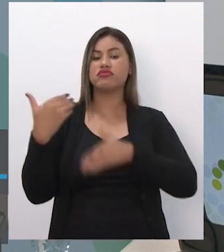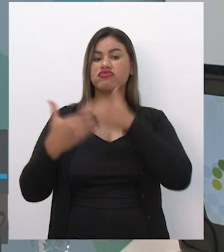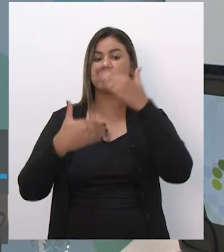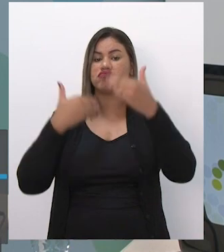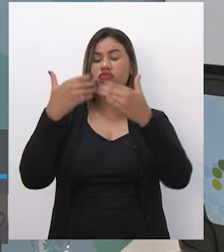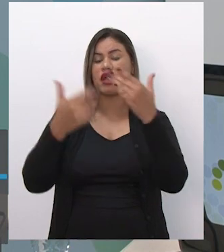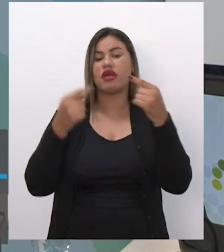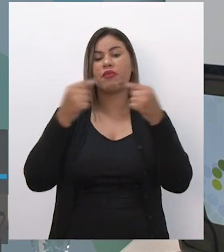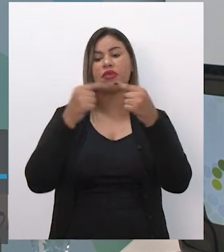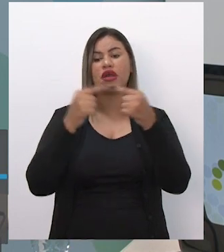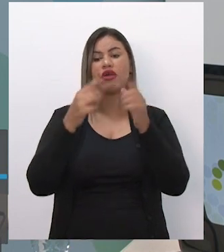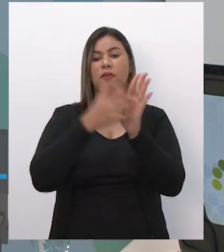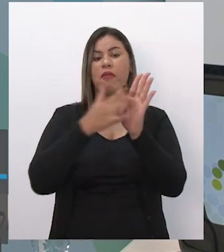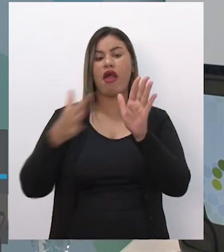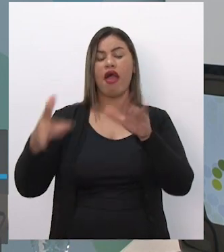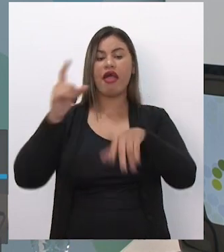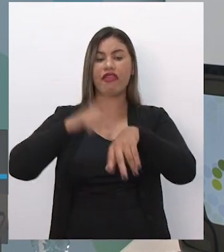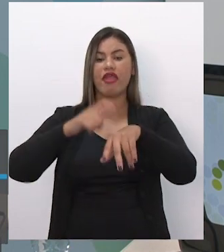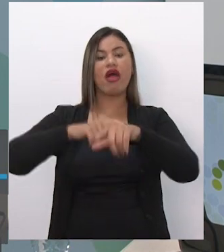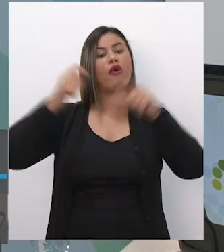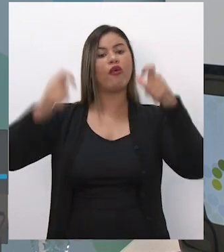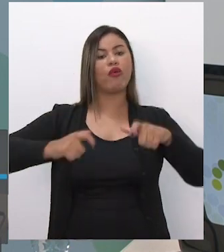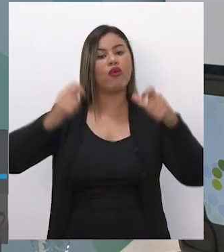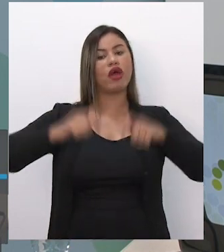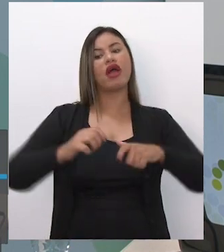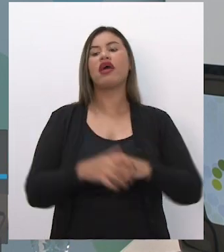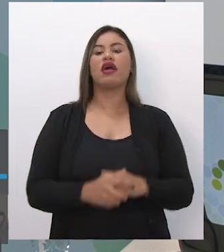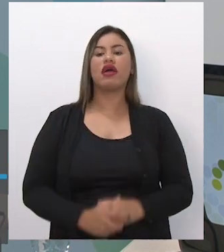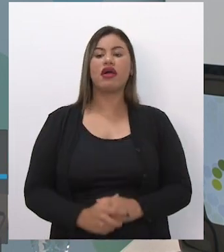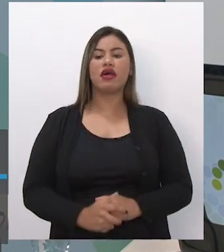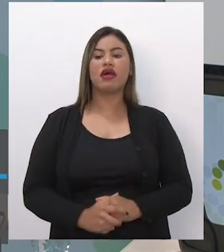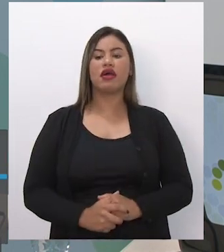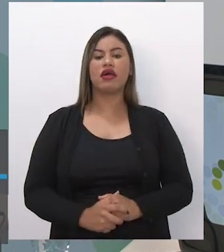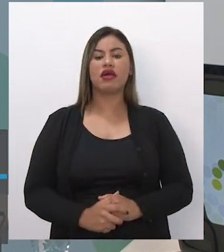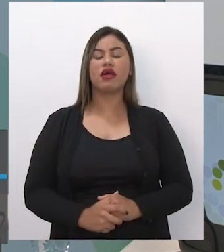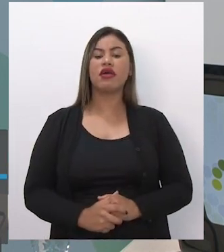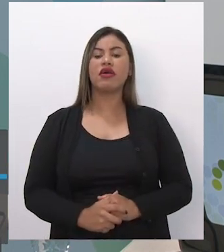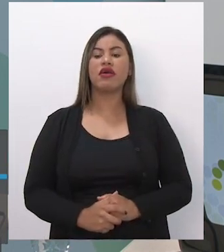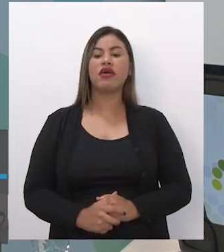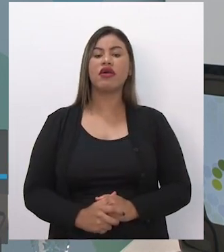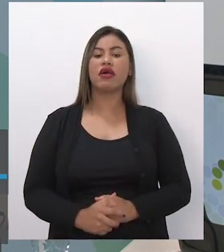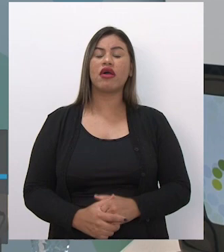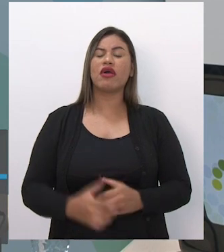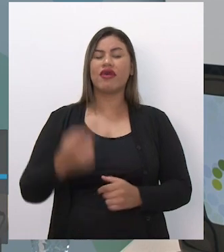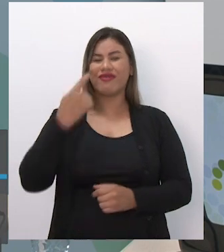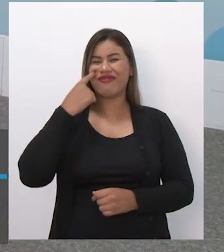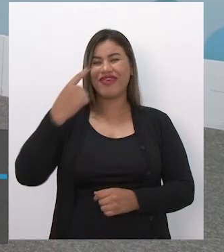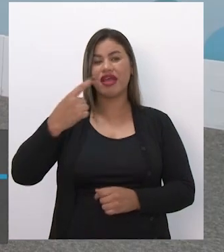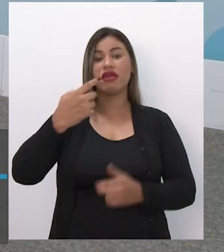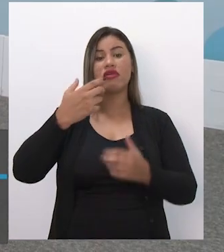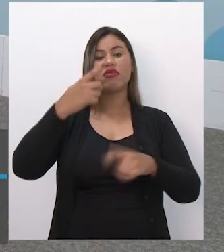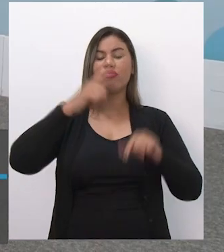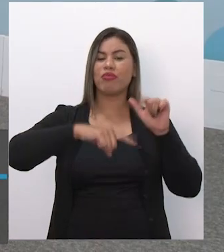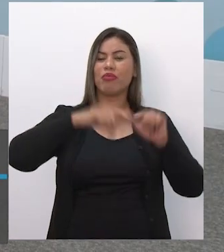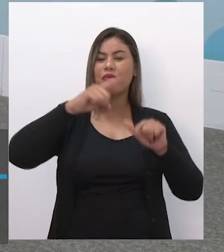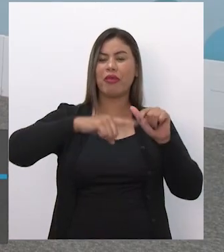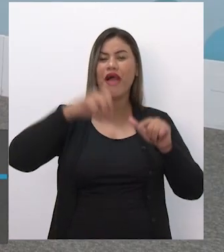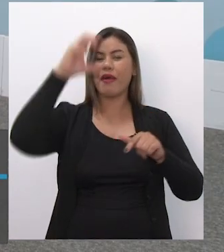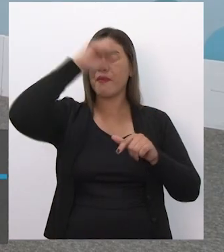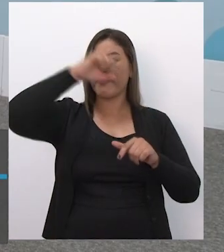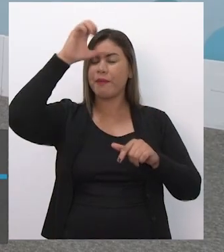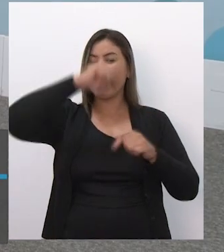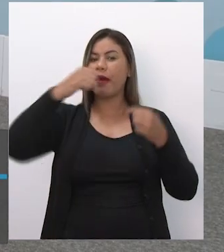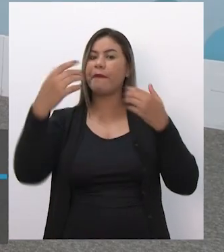espaço. Olha, pelo que eu estou lendo aqui, no que se diz aqui, o objeto de estudo, tanto da história quanto